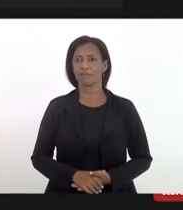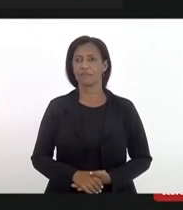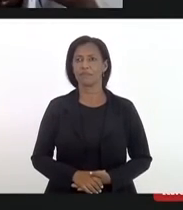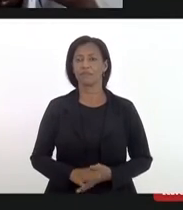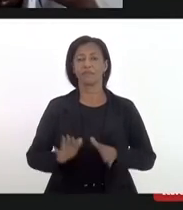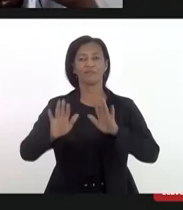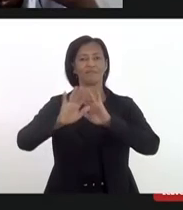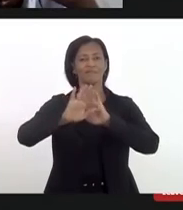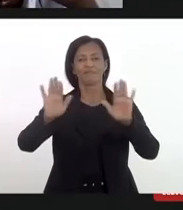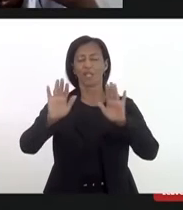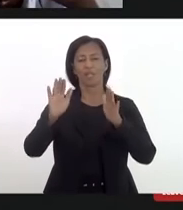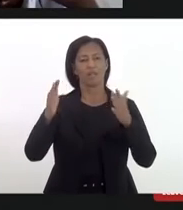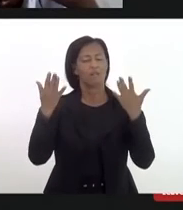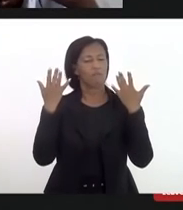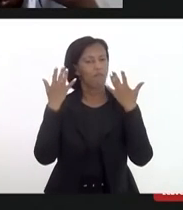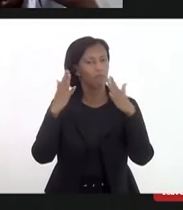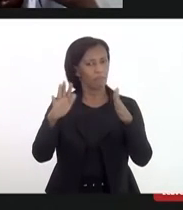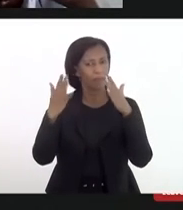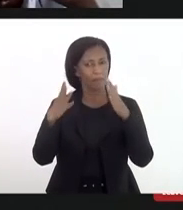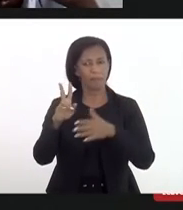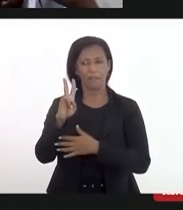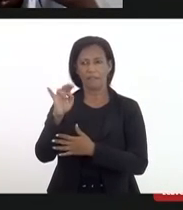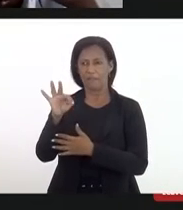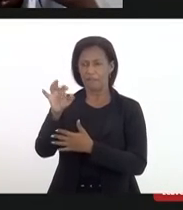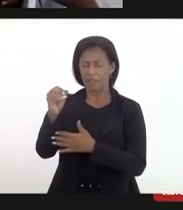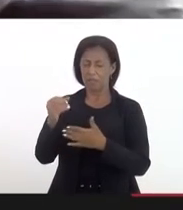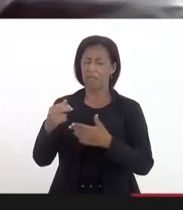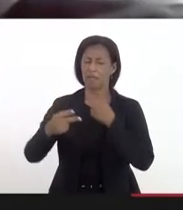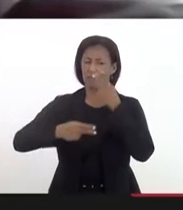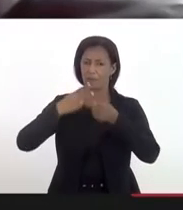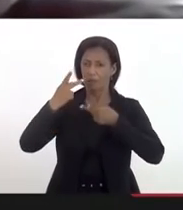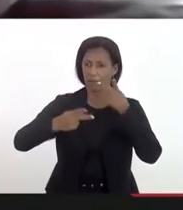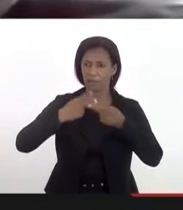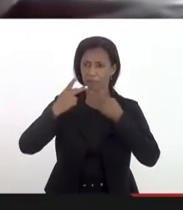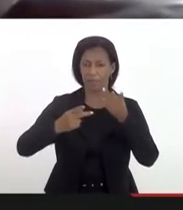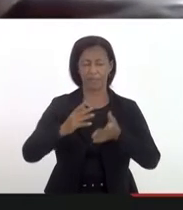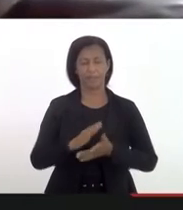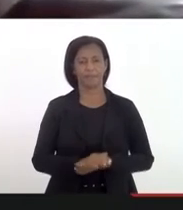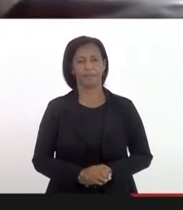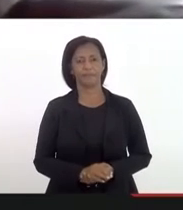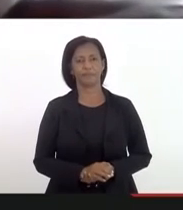Obrigado. Apenas parabenizar o Victor pela explanação e